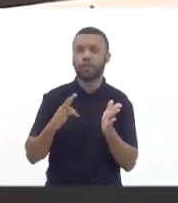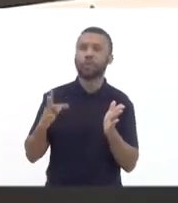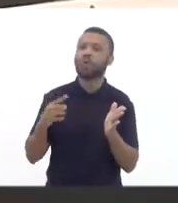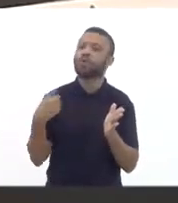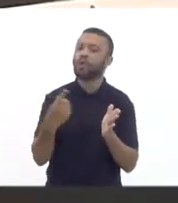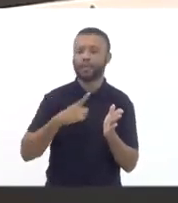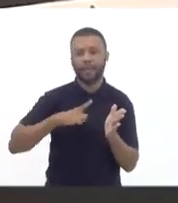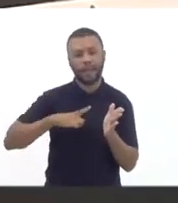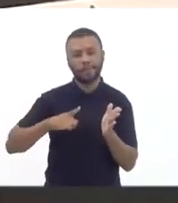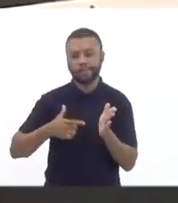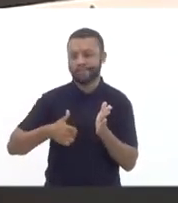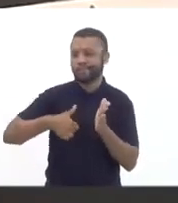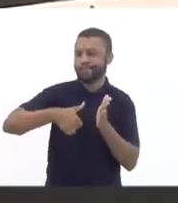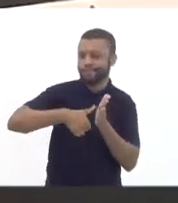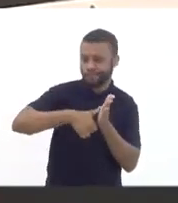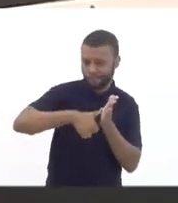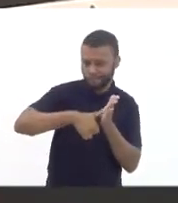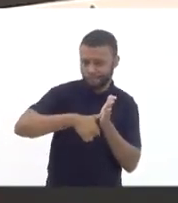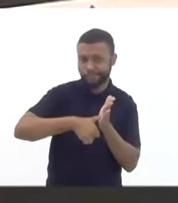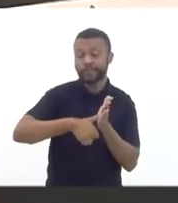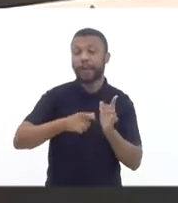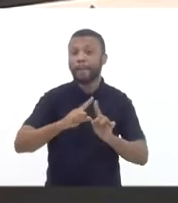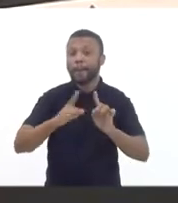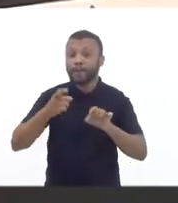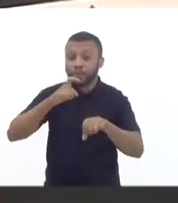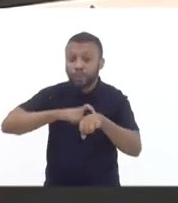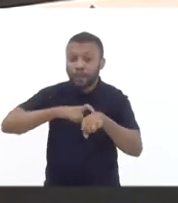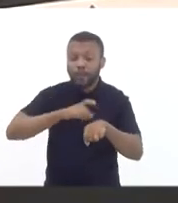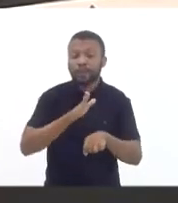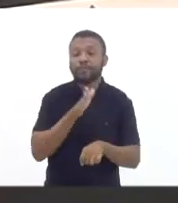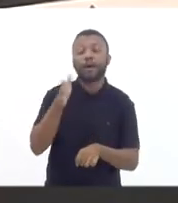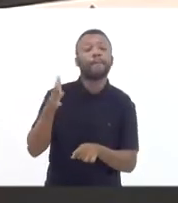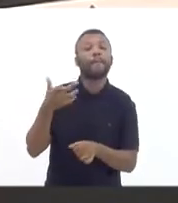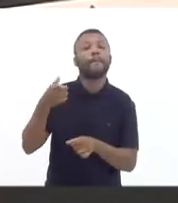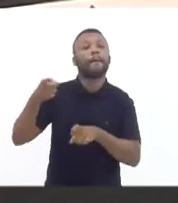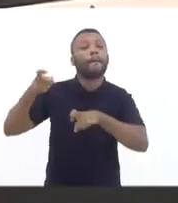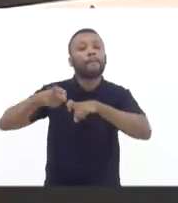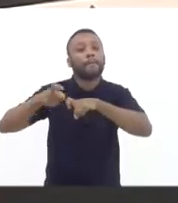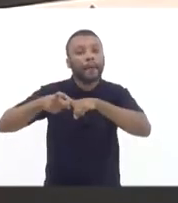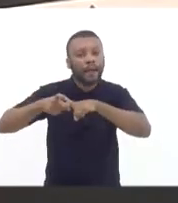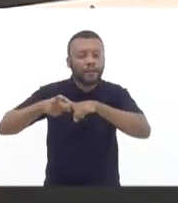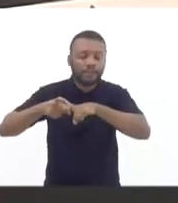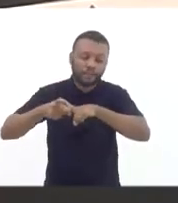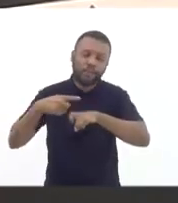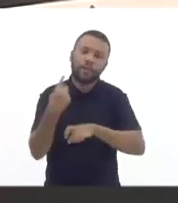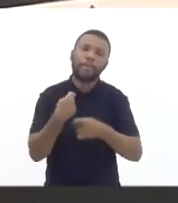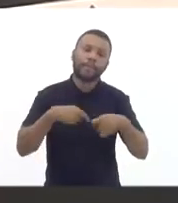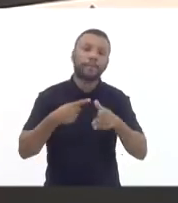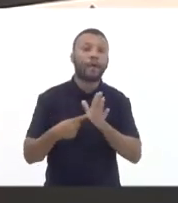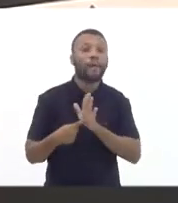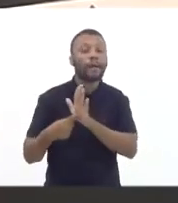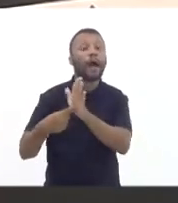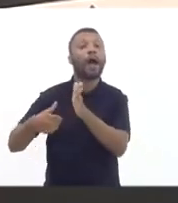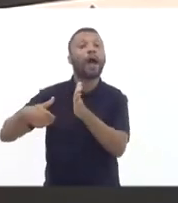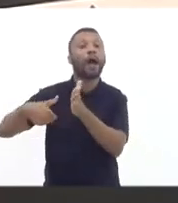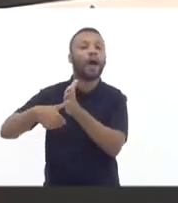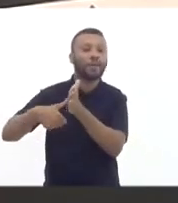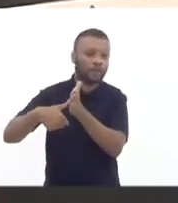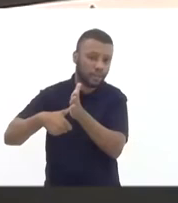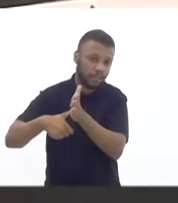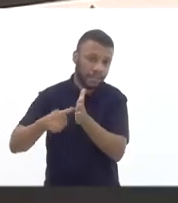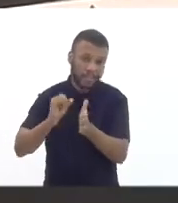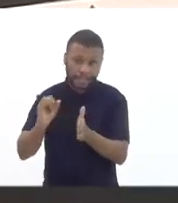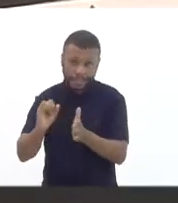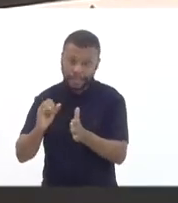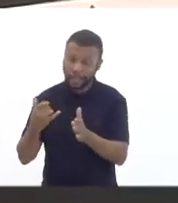temos carteira de identidade, mas quando vamos ao médico, nós temos que apresentar a carteira de identidade, senão nós não somos